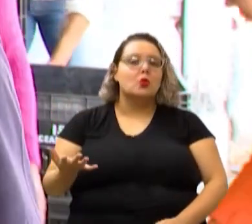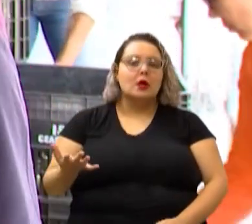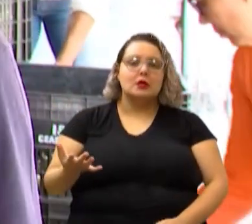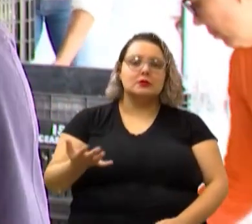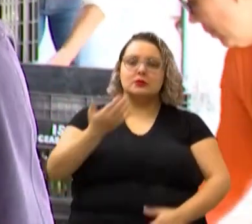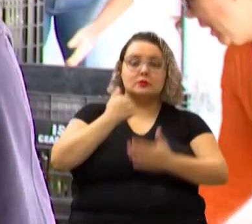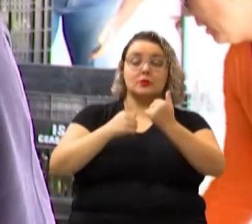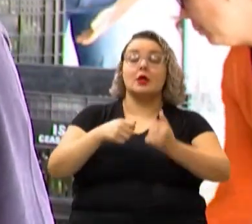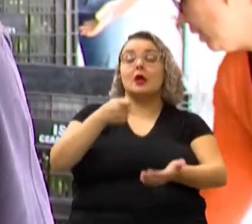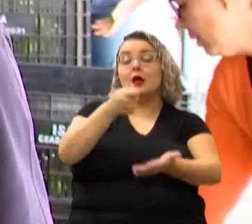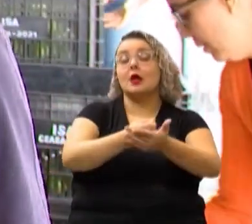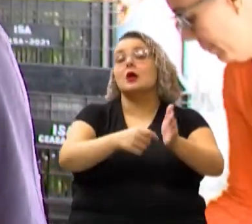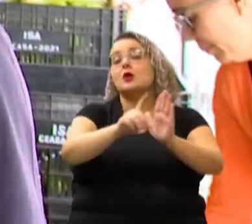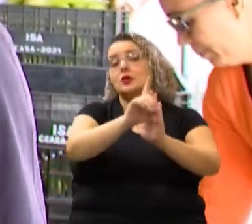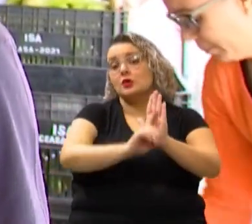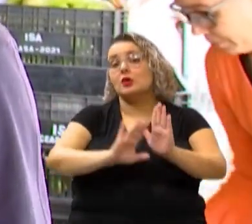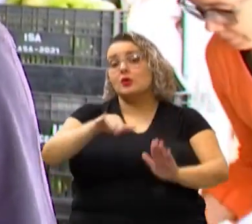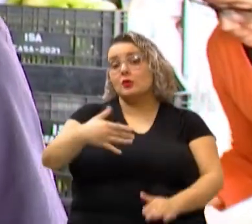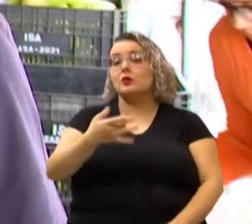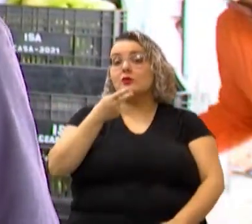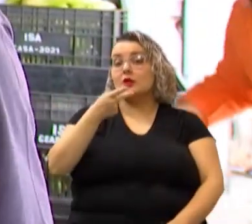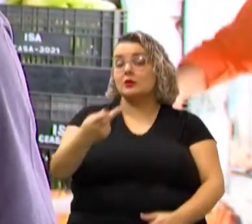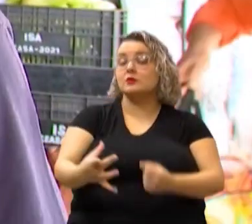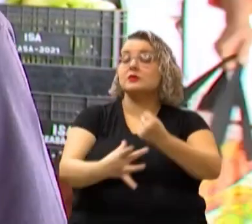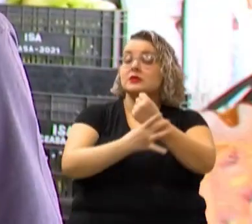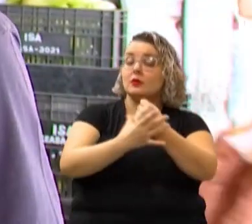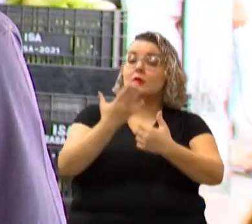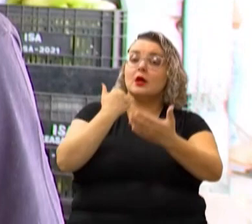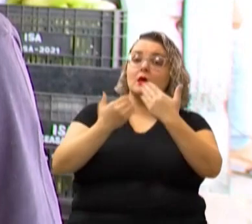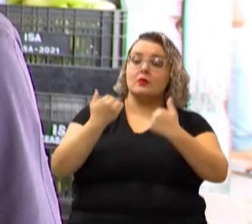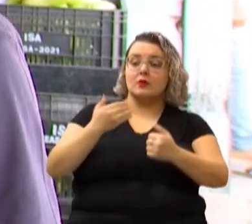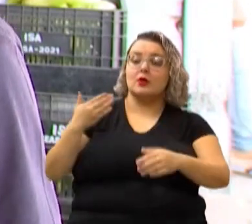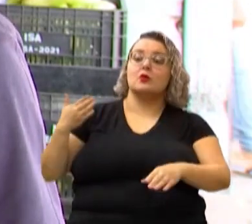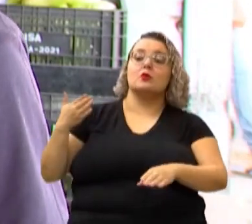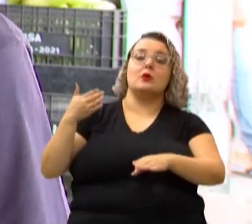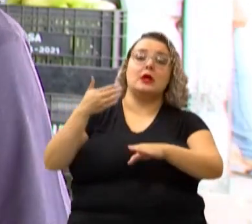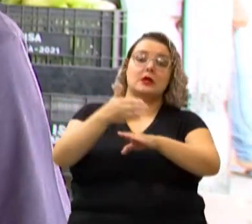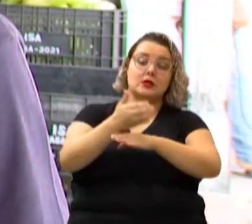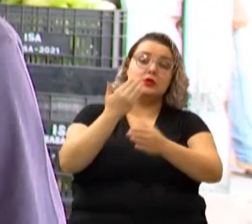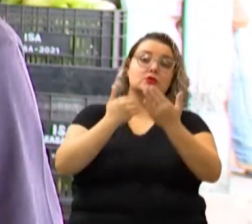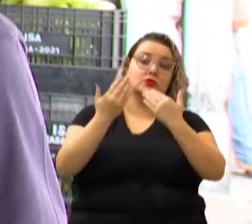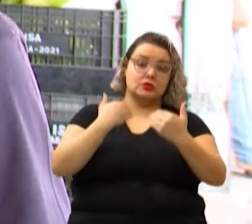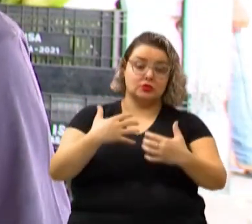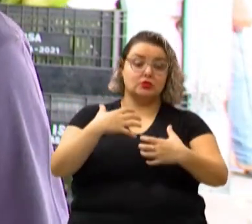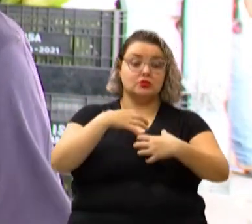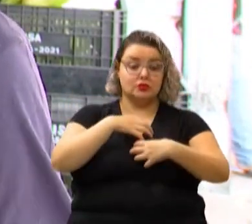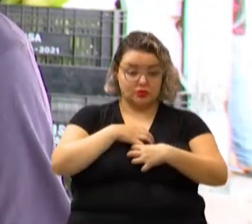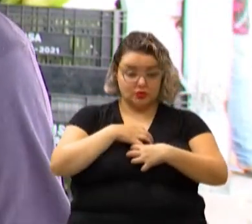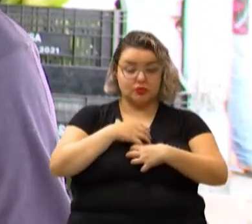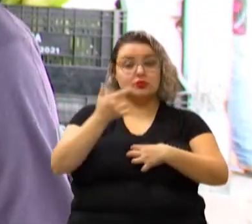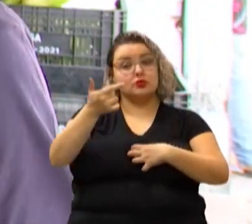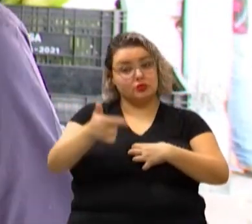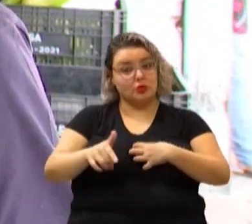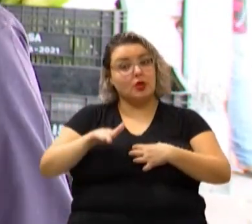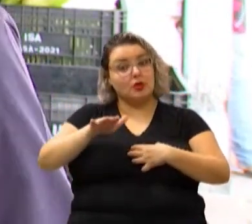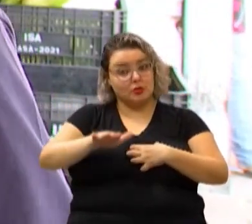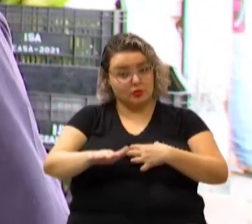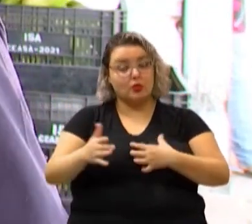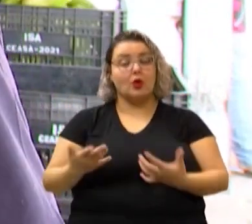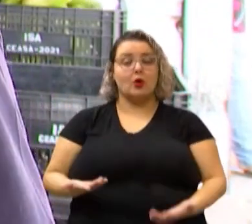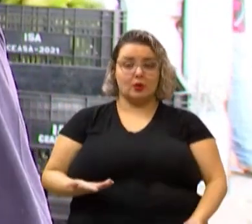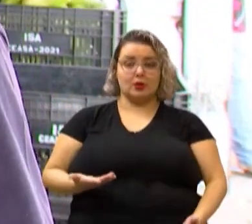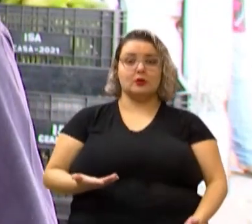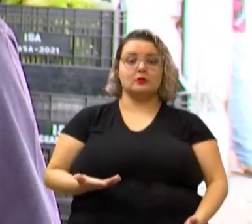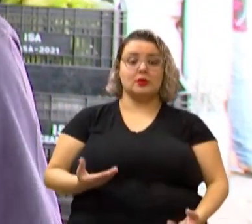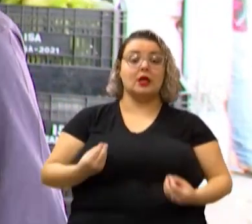alimento, mas a garantia de um direito. E quando nós falamos de segurança alimentar, nós falamos de um acesso à alimentação de forma